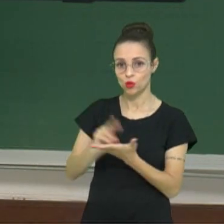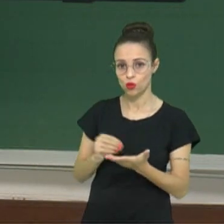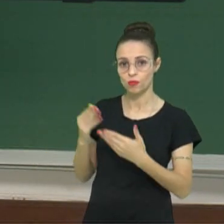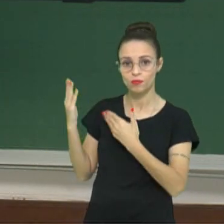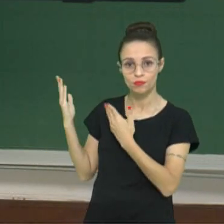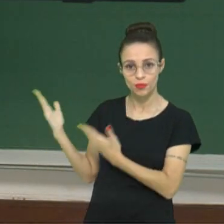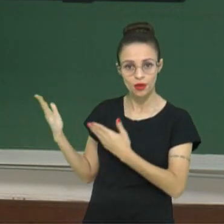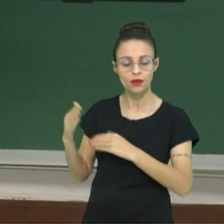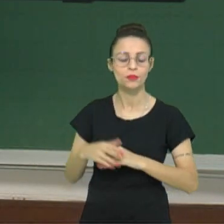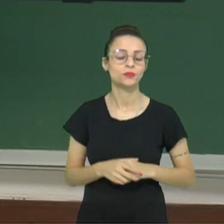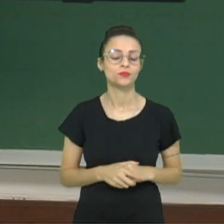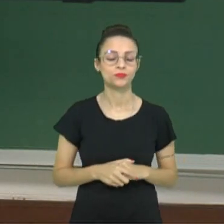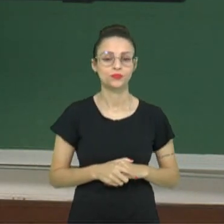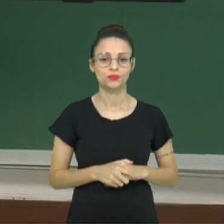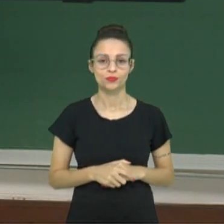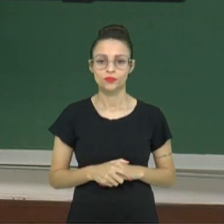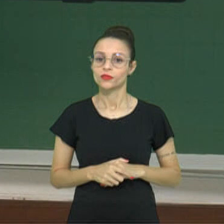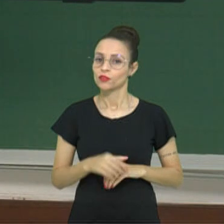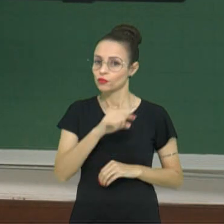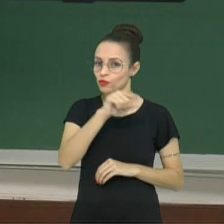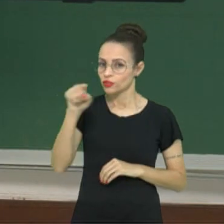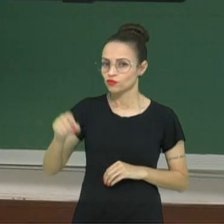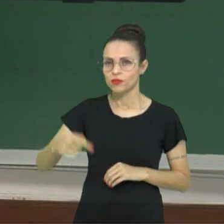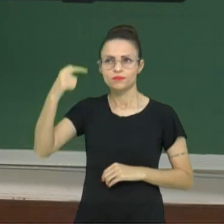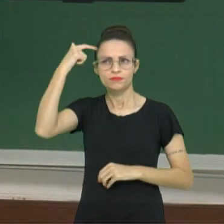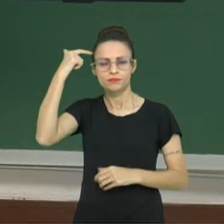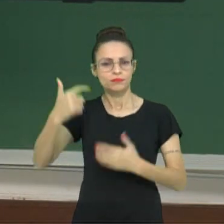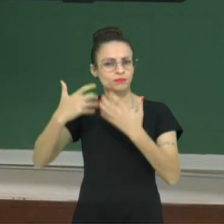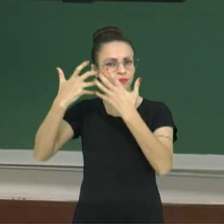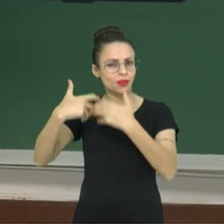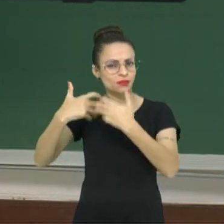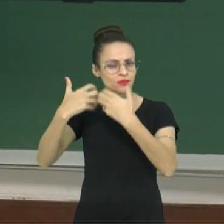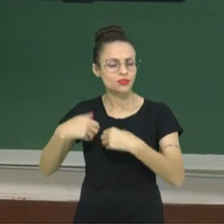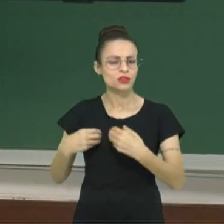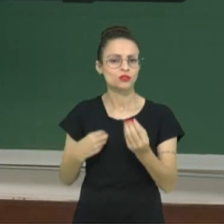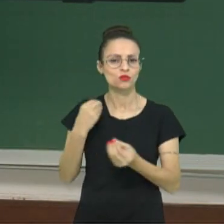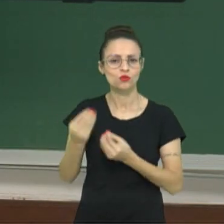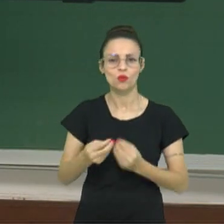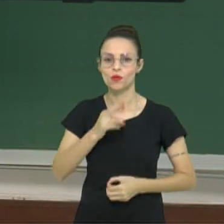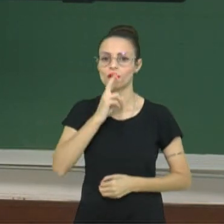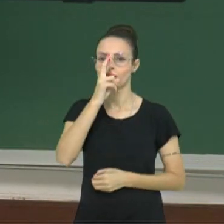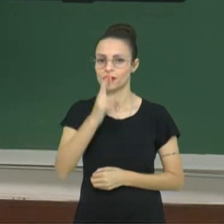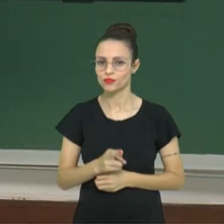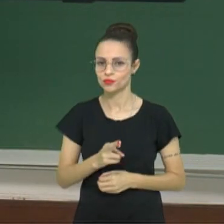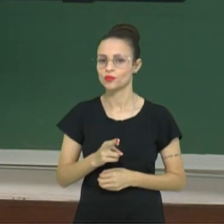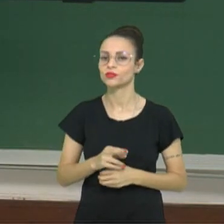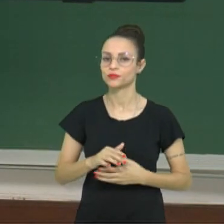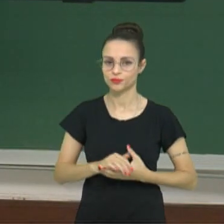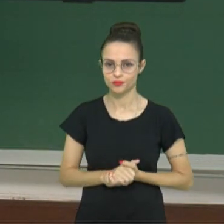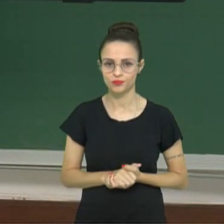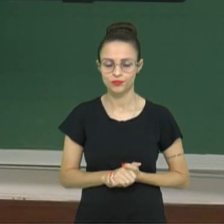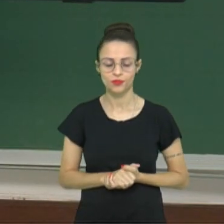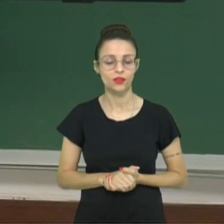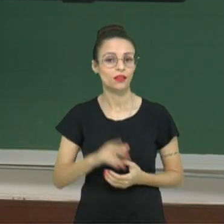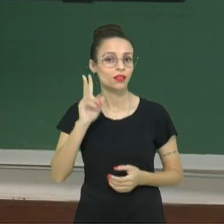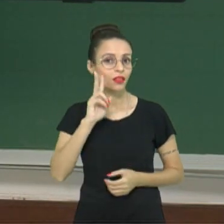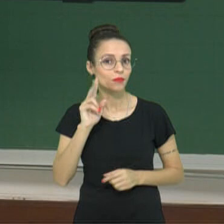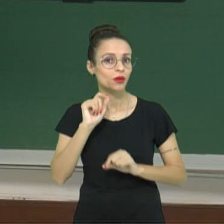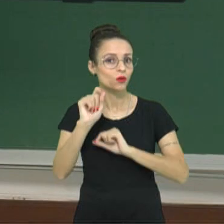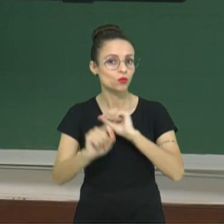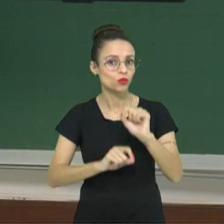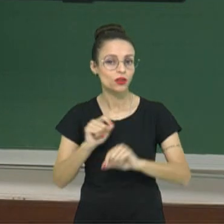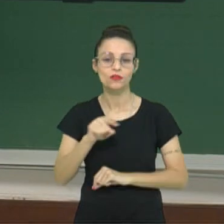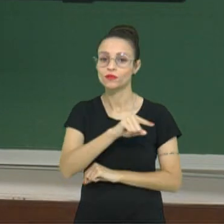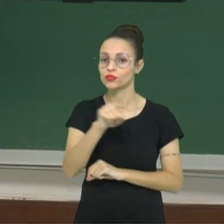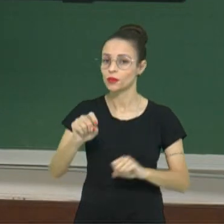desse desafio e você já vai aí pensando, né, na solução deste problema. Lembrando que